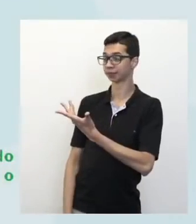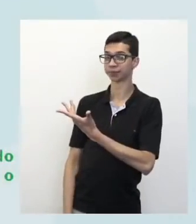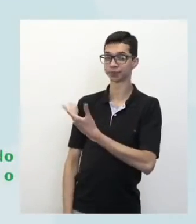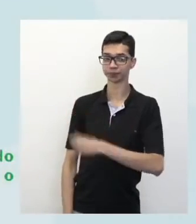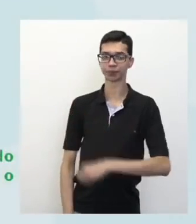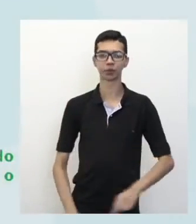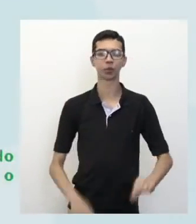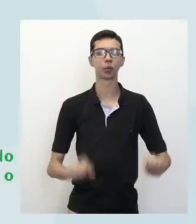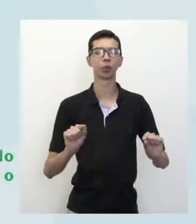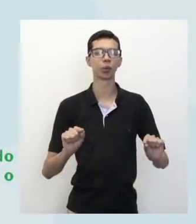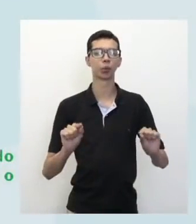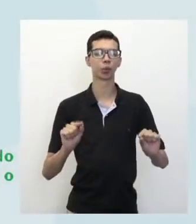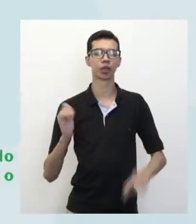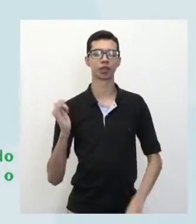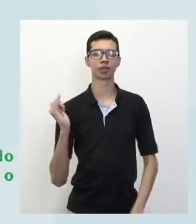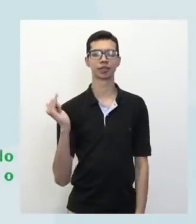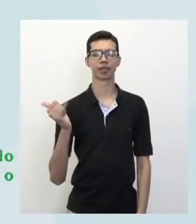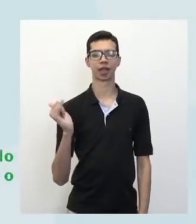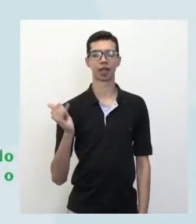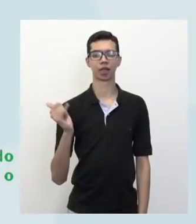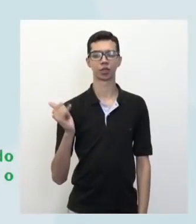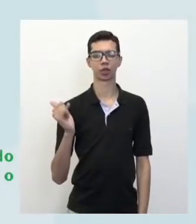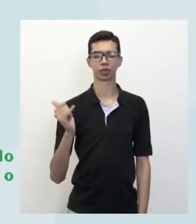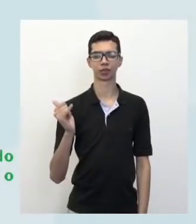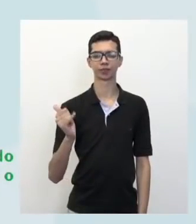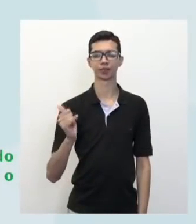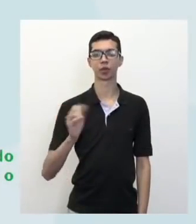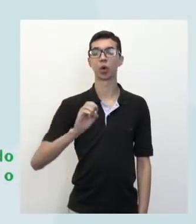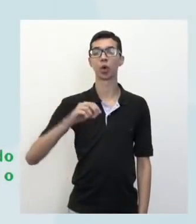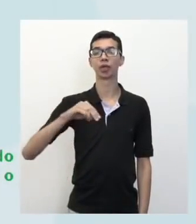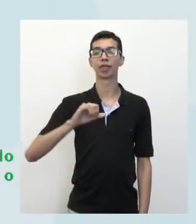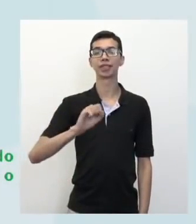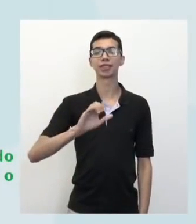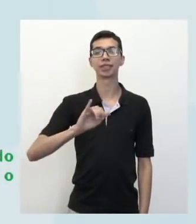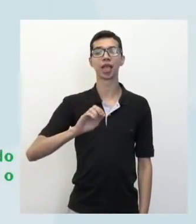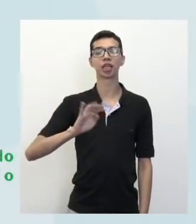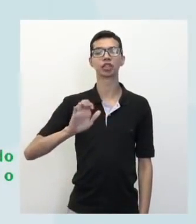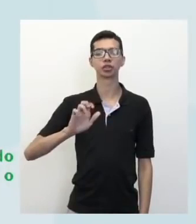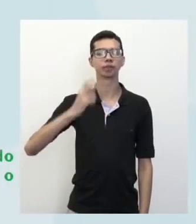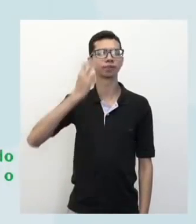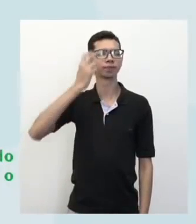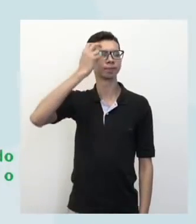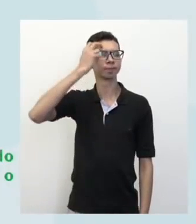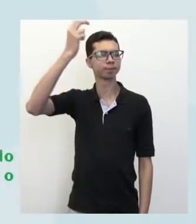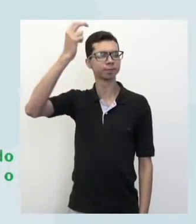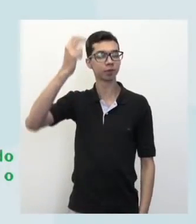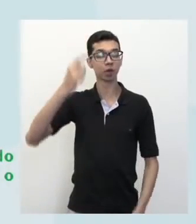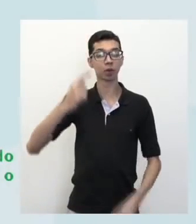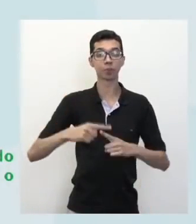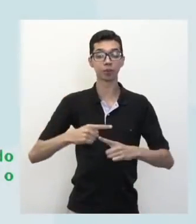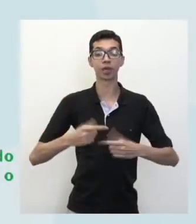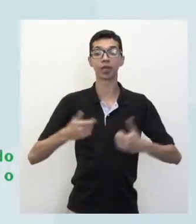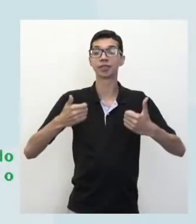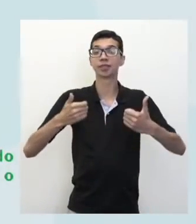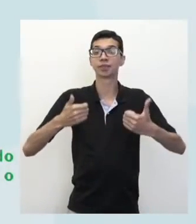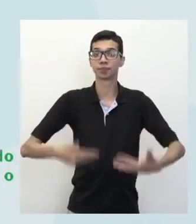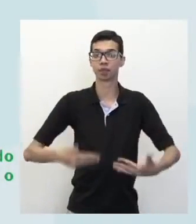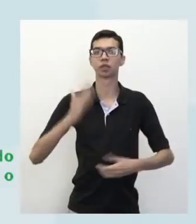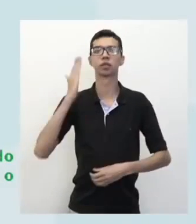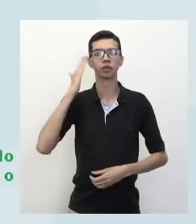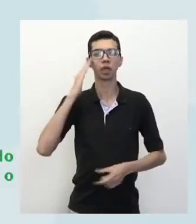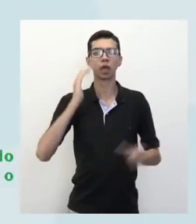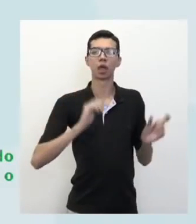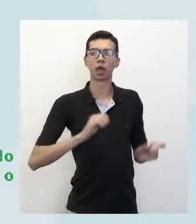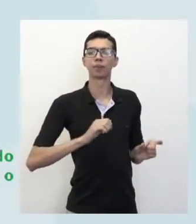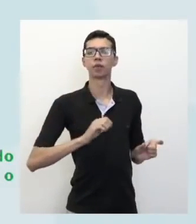onisciente é aquele que vai além do que as personagens falam e fazem, pois também expressa o que elas sentem e pensam. Então,